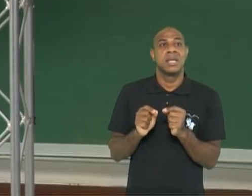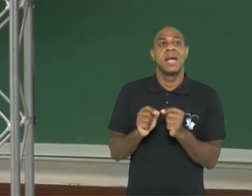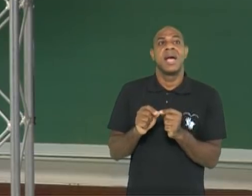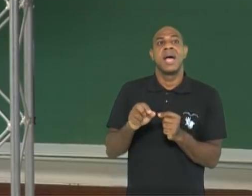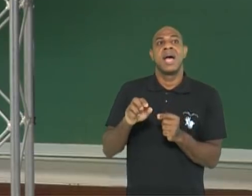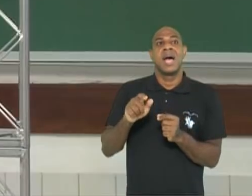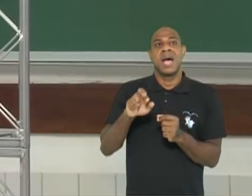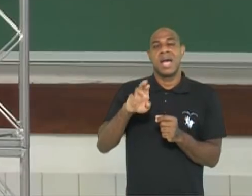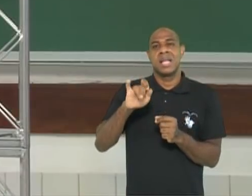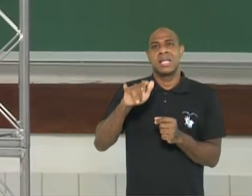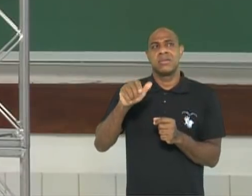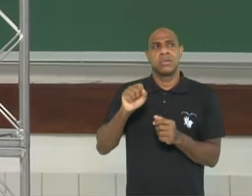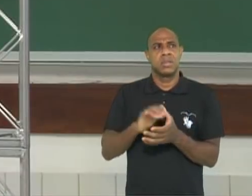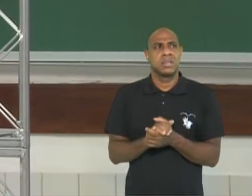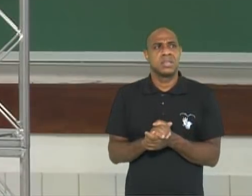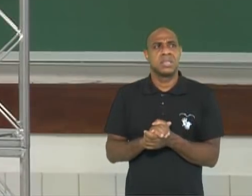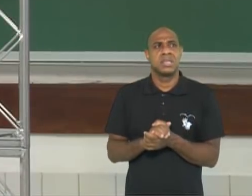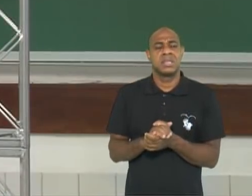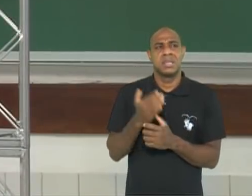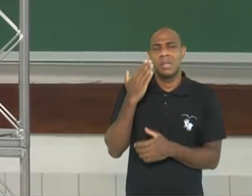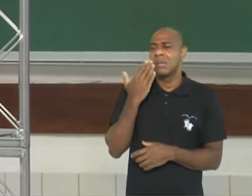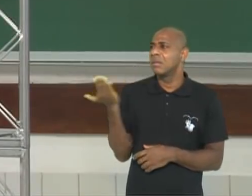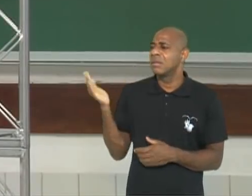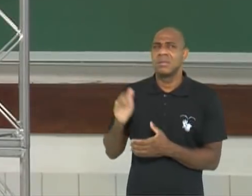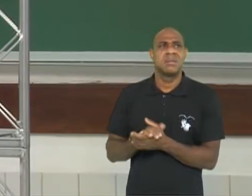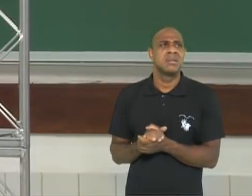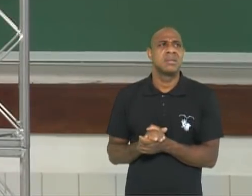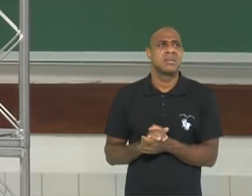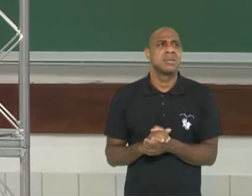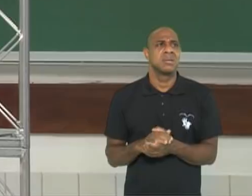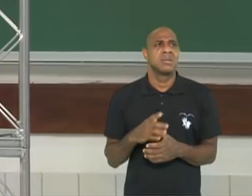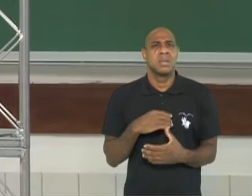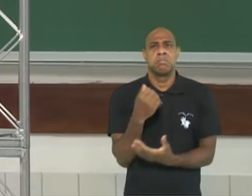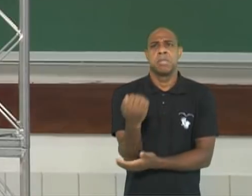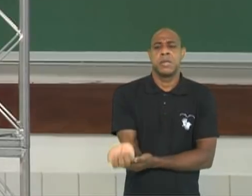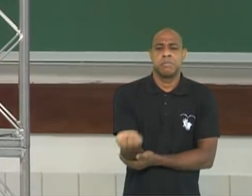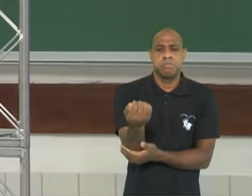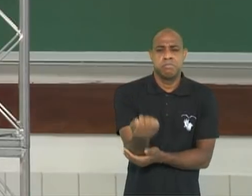mendicância. Repete isso, professor. Mendicância. Mendigos?